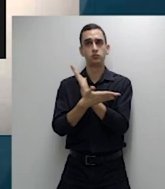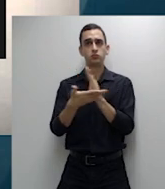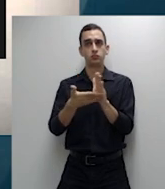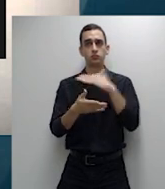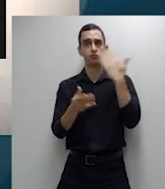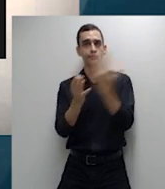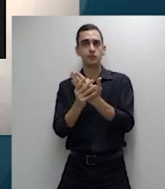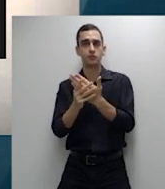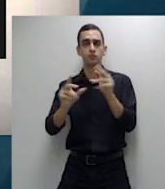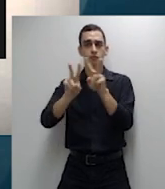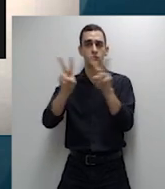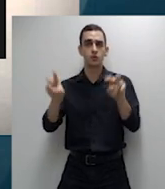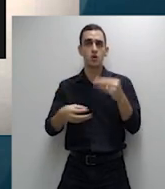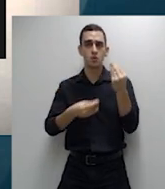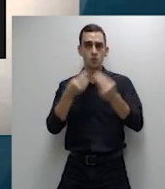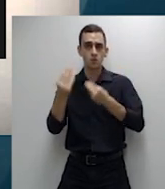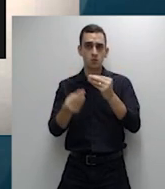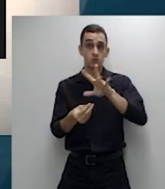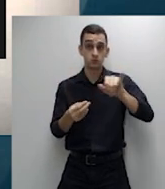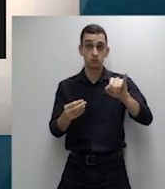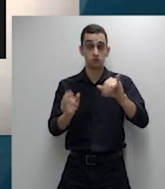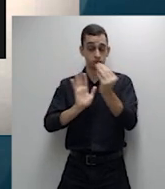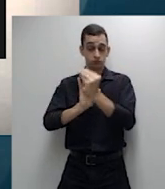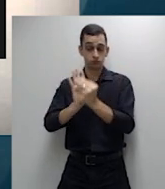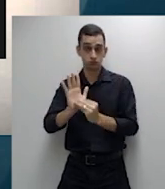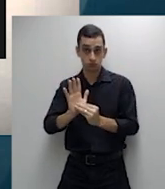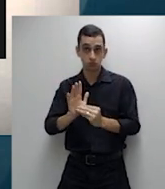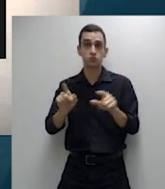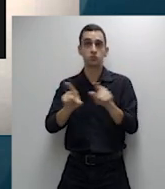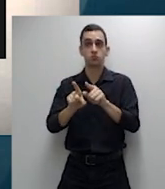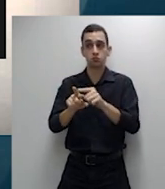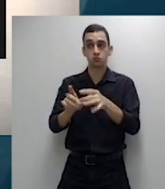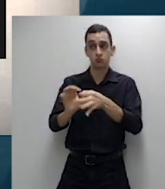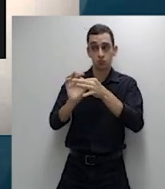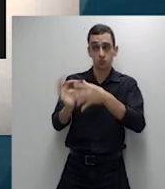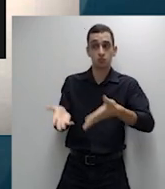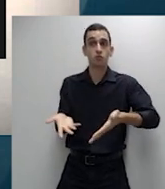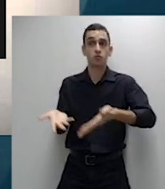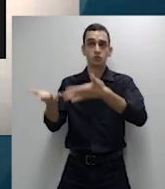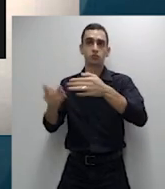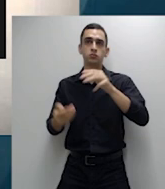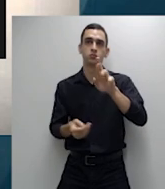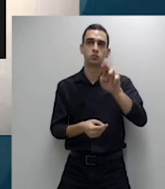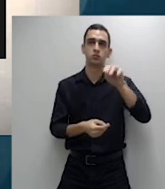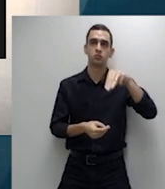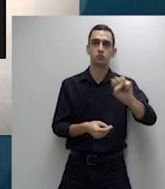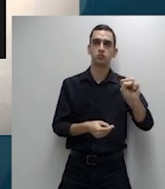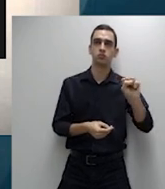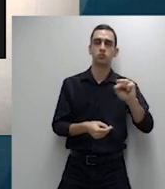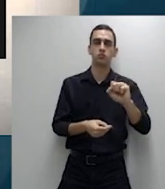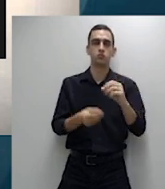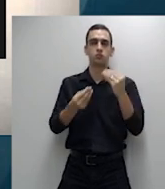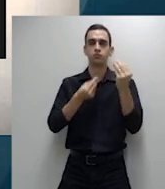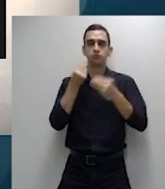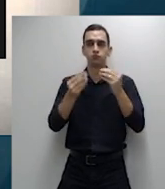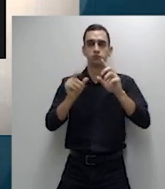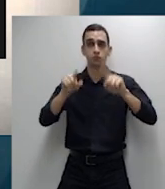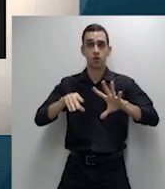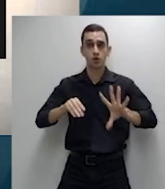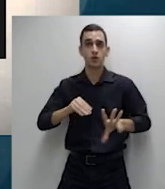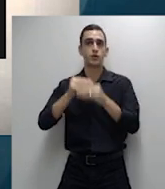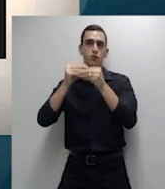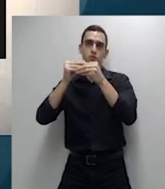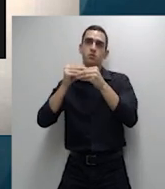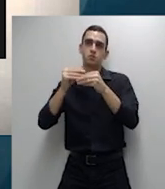processo determinando ali uma possível concessão parcial da segurança para complementar né de